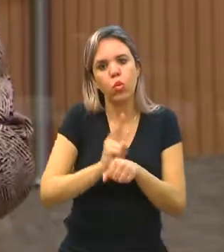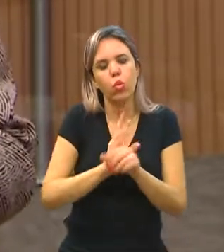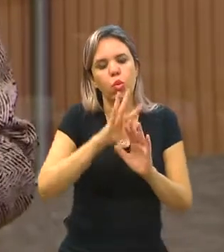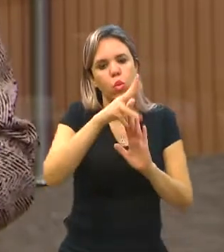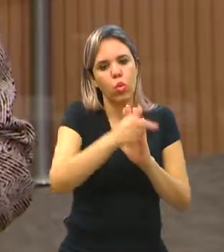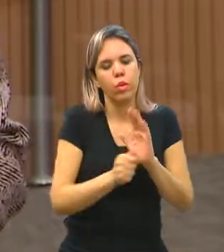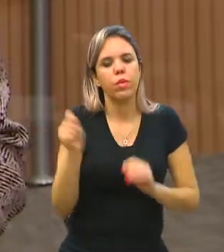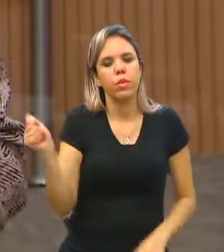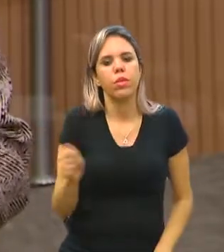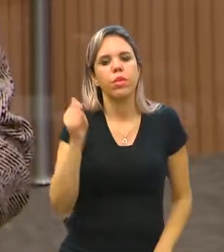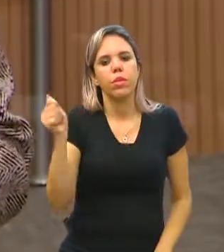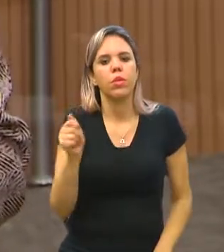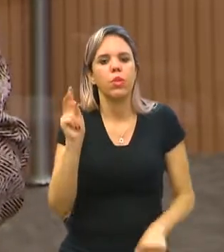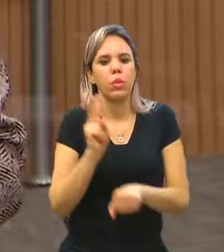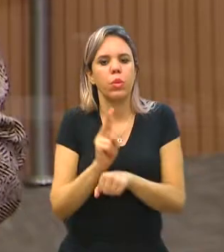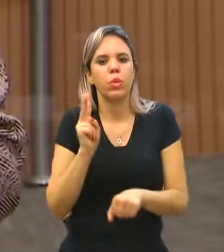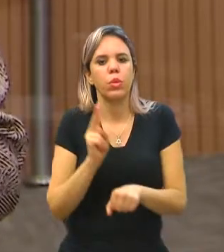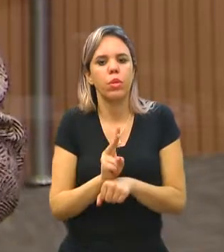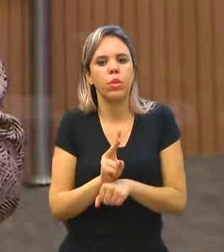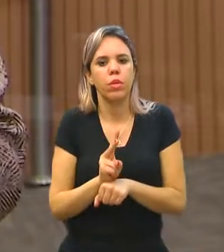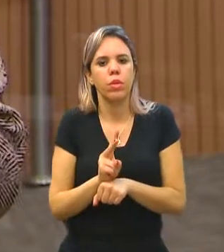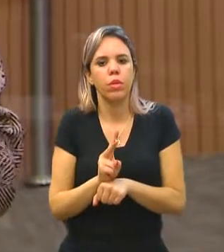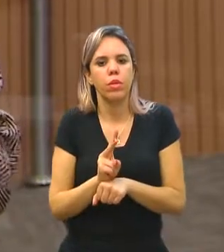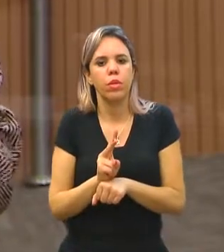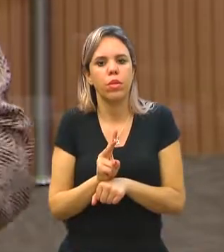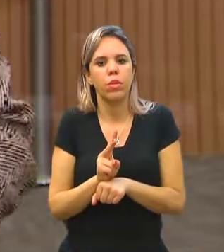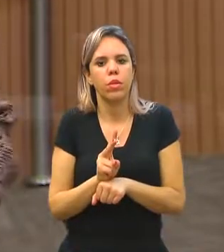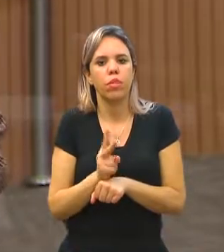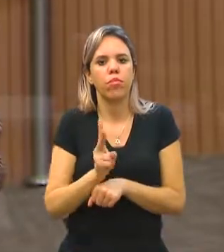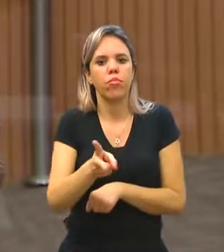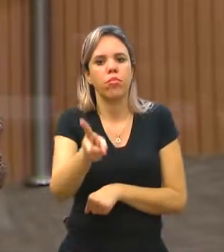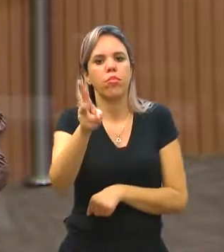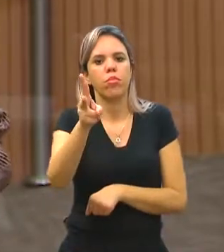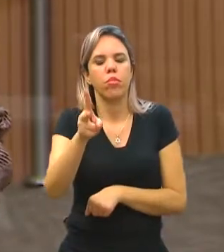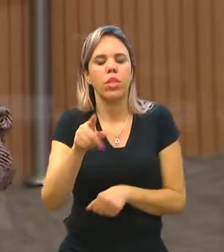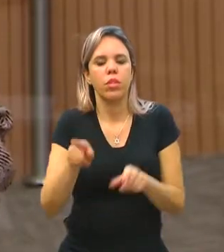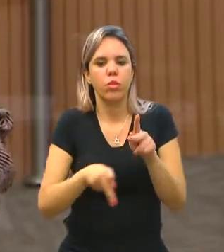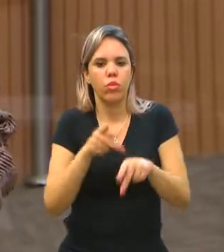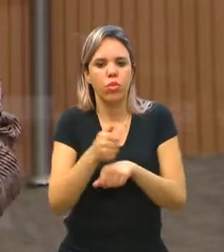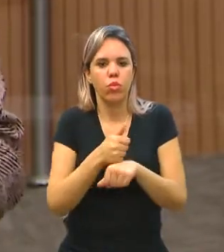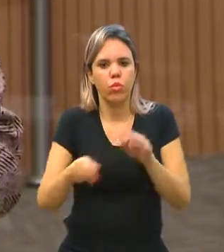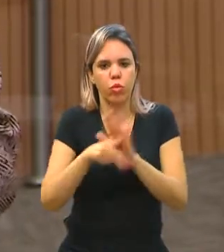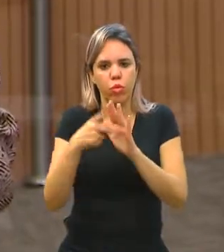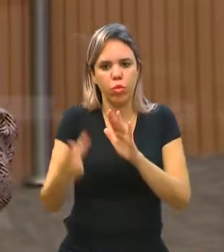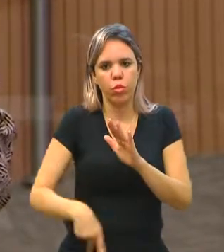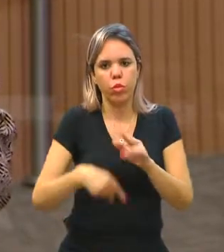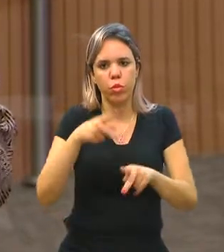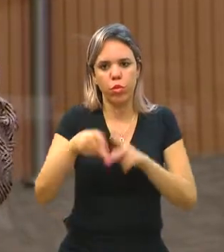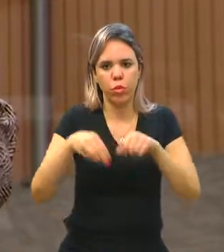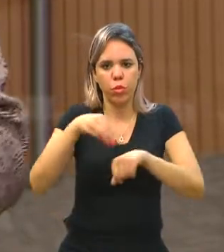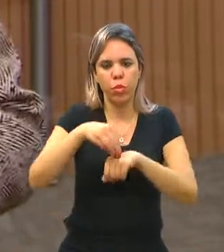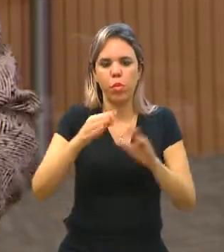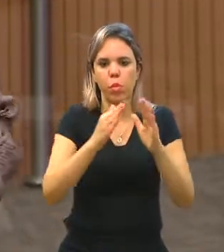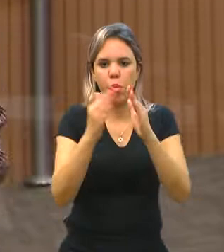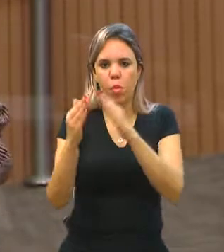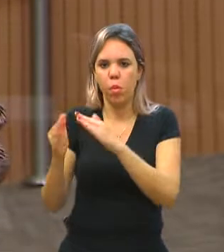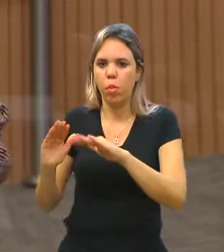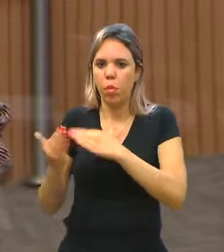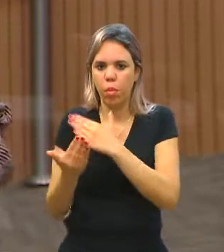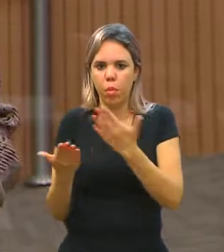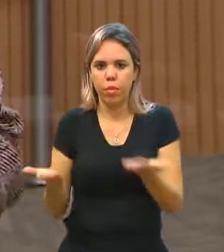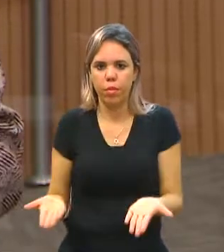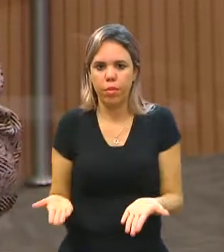ambiente Associação dos cuidadores da área de proteção permanente partiu dos próprios membros e